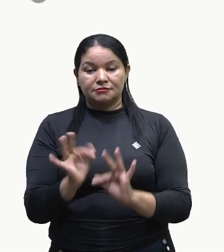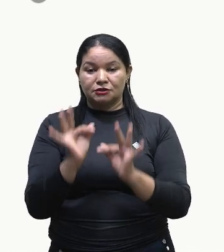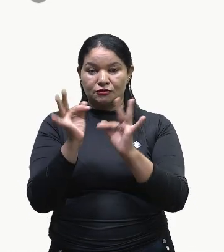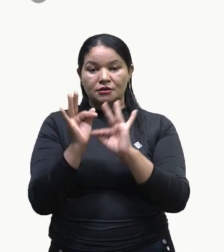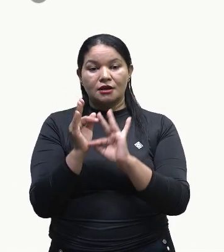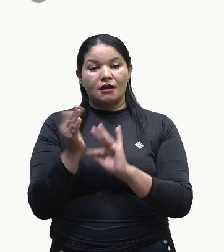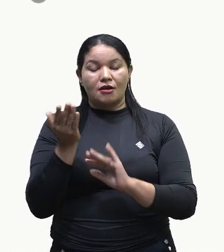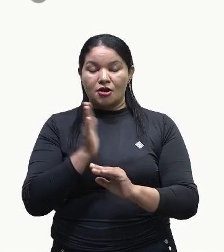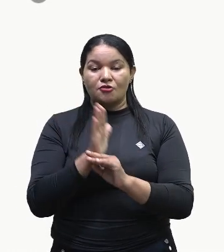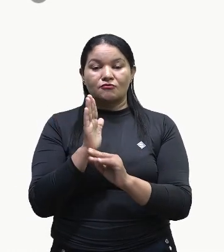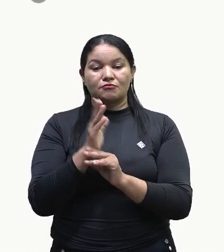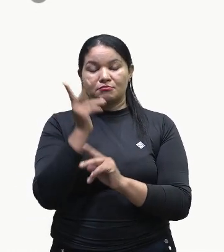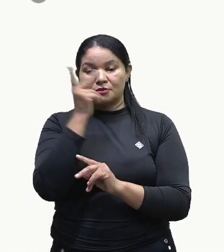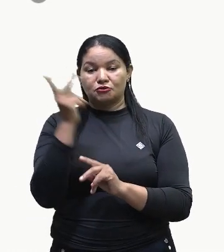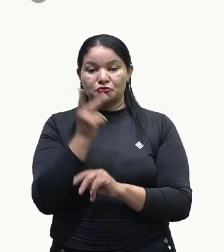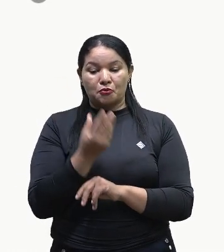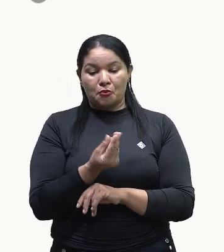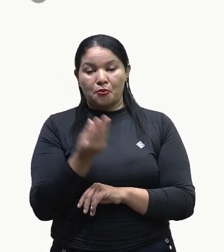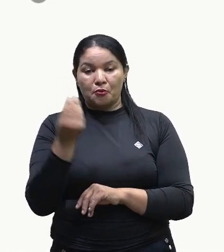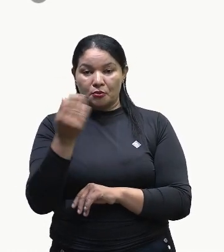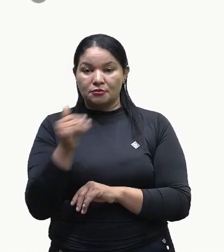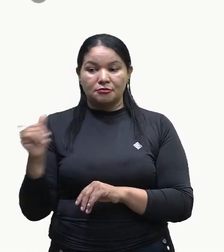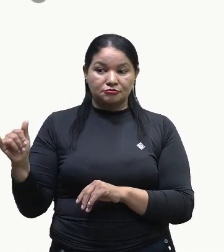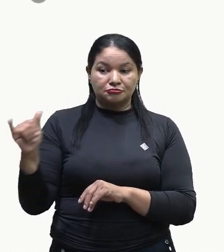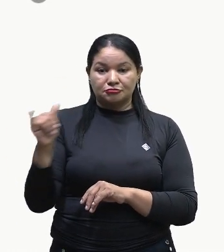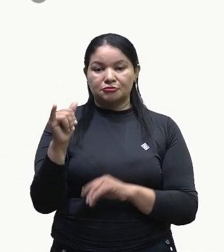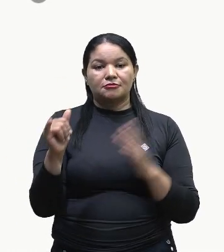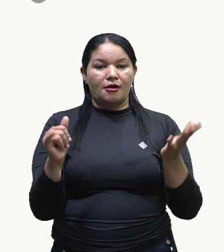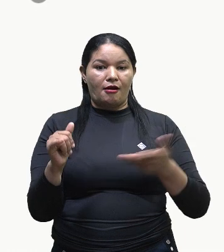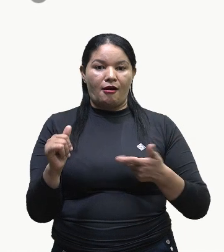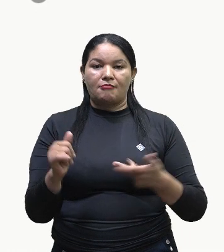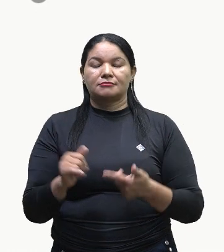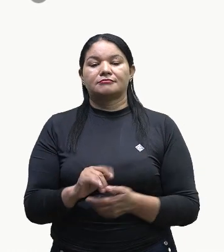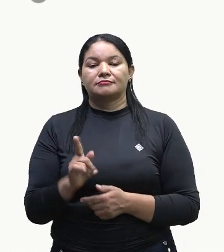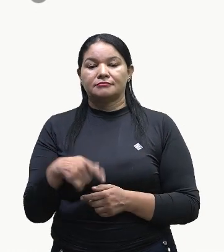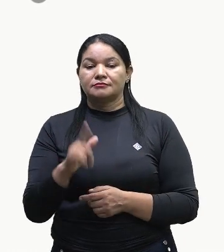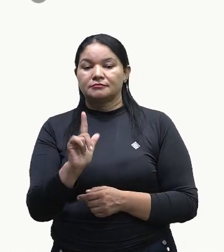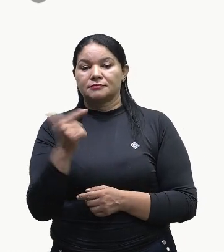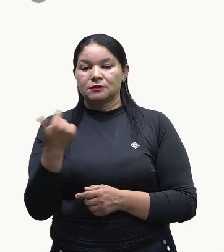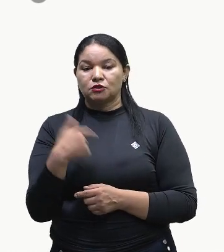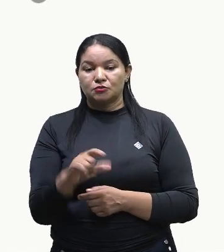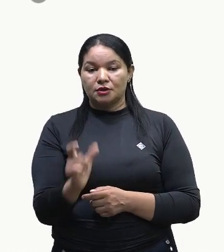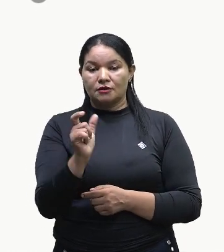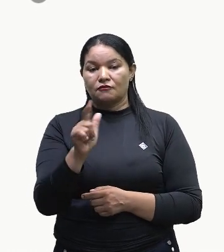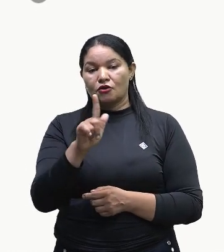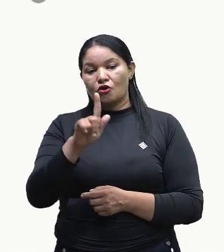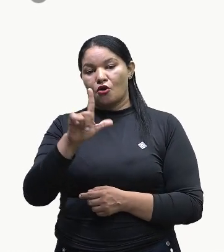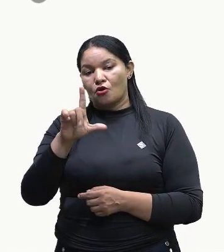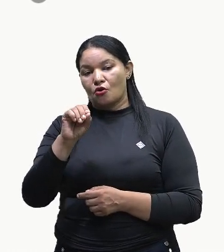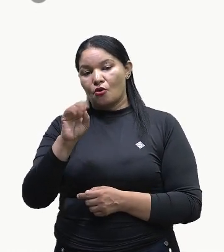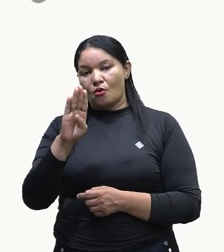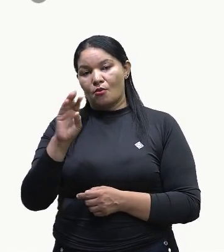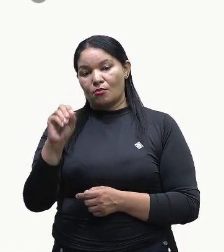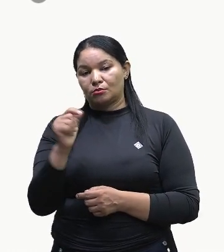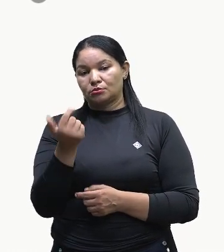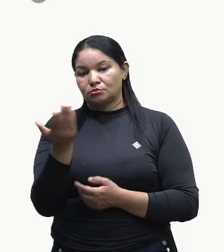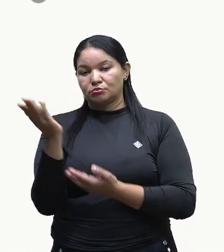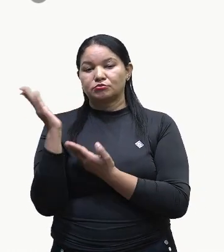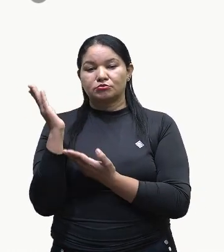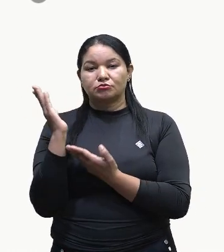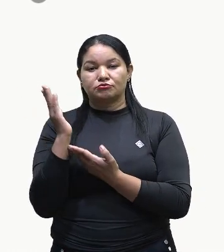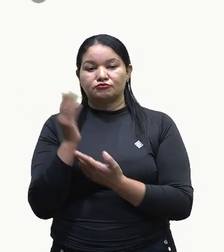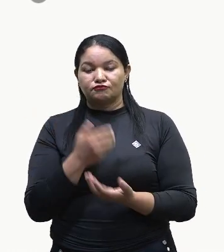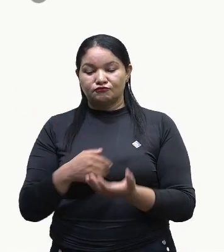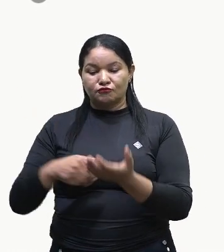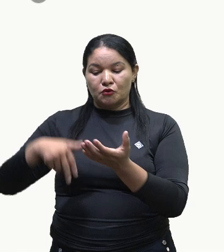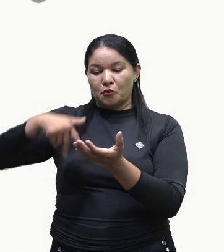locomoção de forma mais prática. Temos o globo, vocês viram a imagem aí do balão, né?